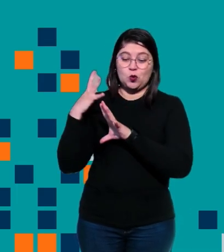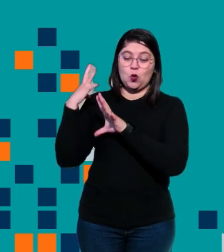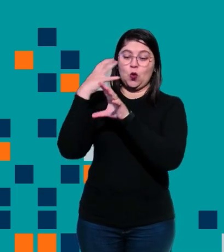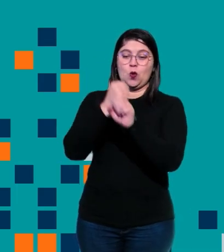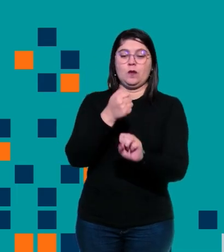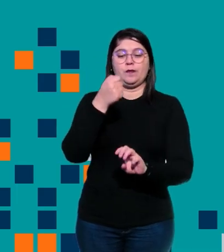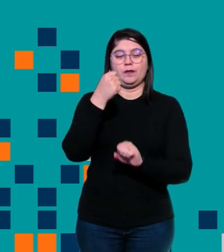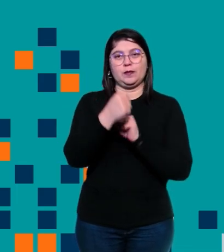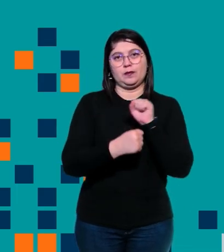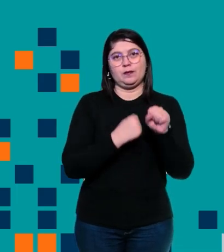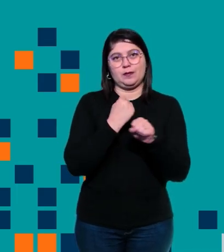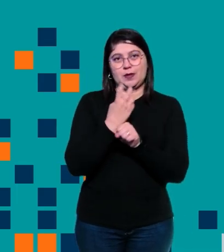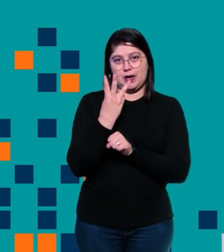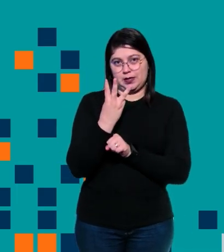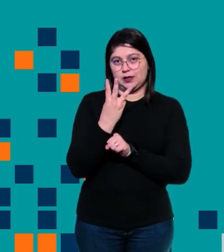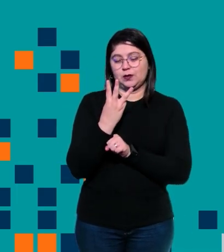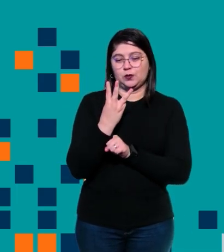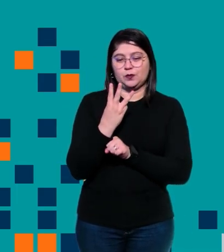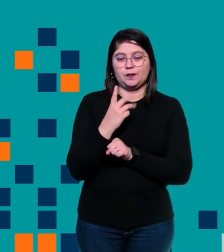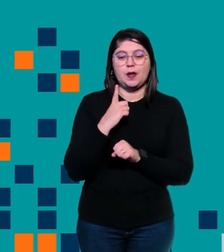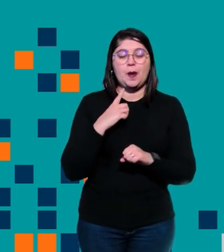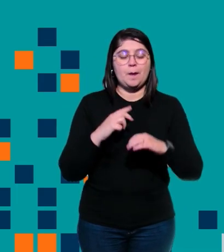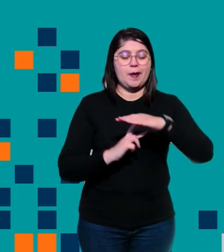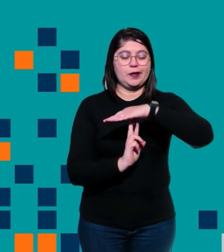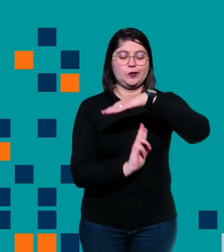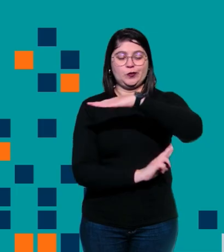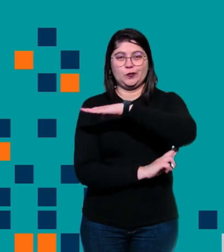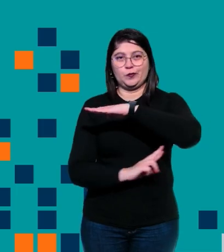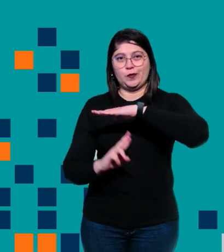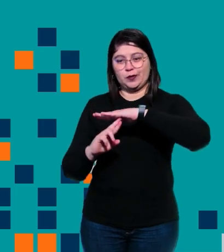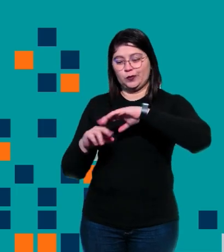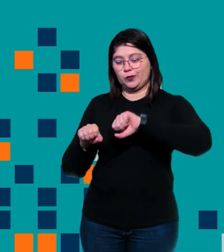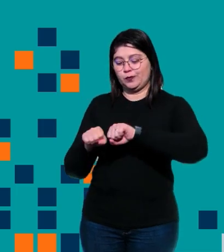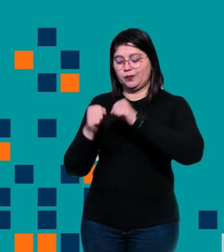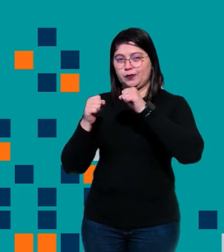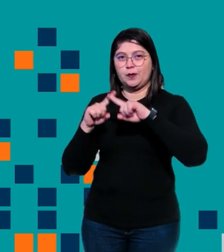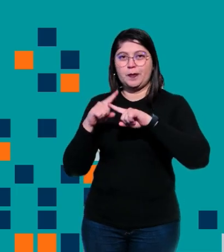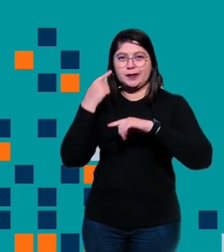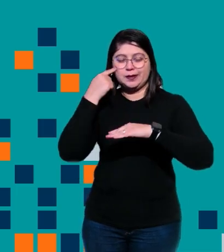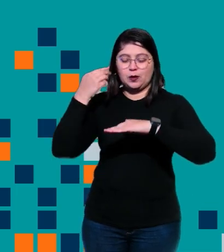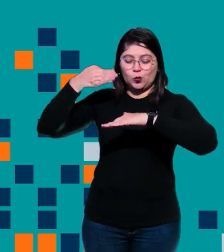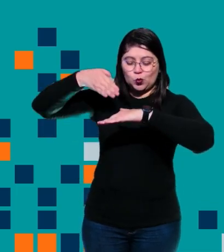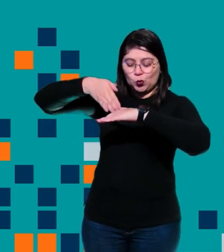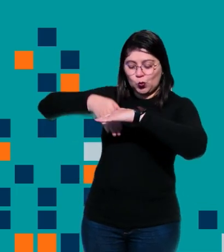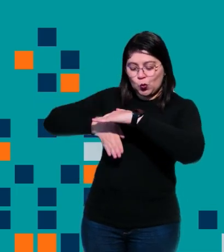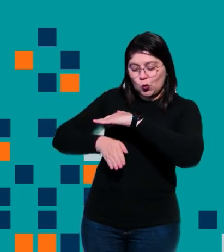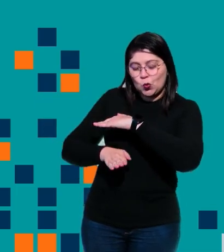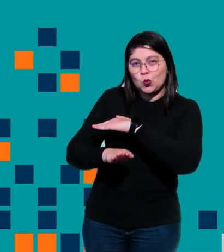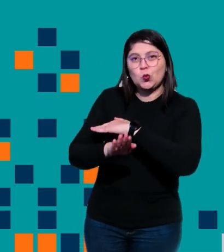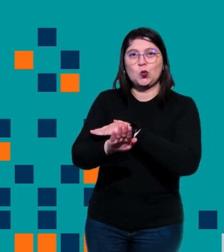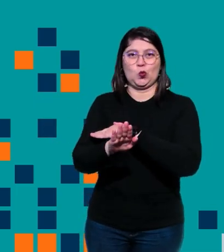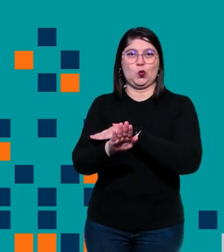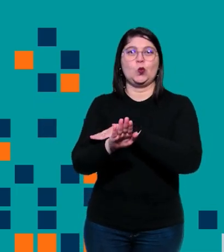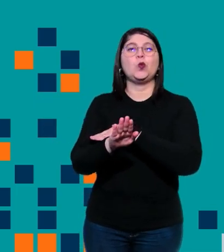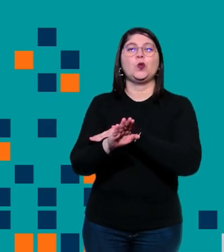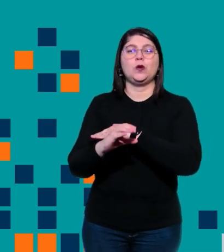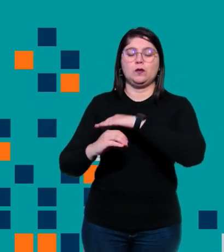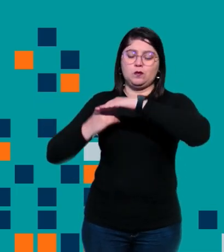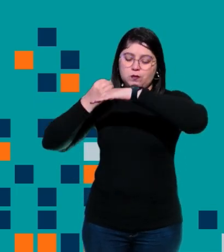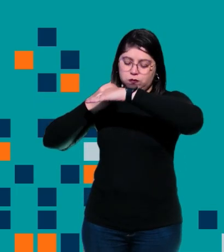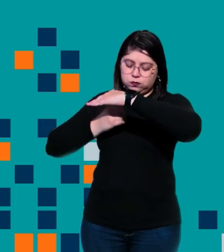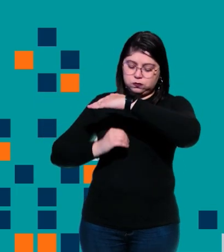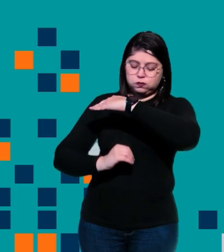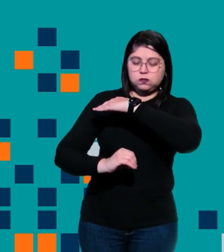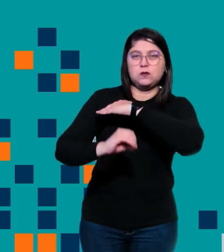uma demolição de um viaduto, com um túnel passando, uma construção de um túnel passando embaixo. Então, assim,